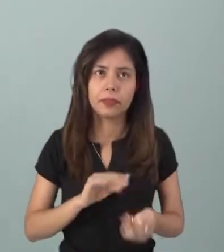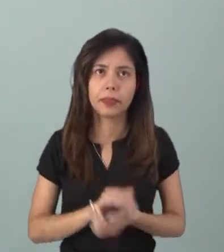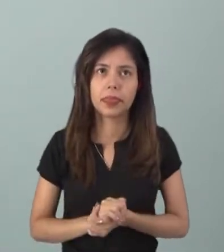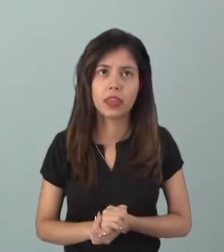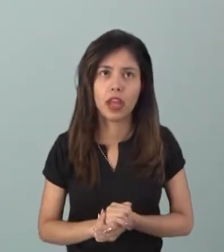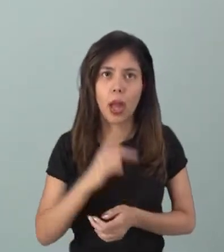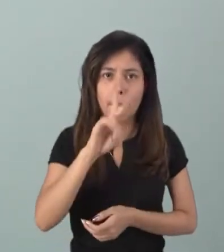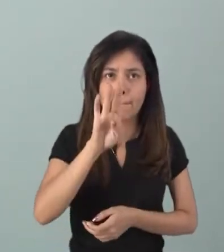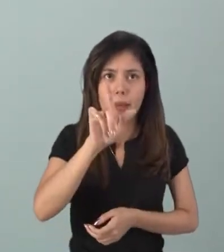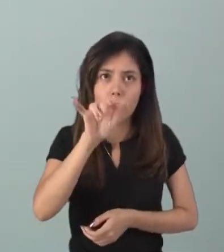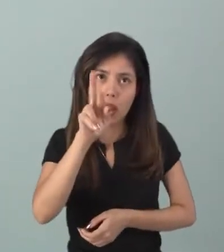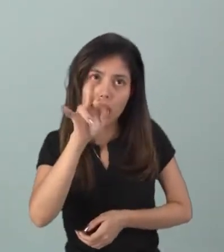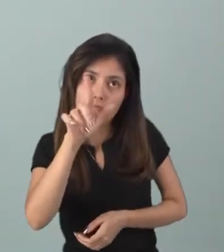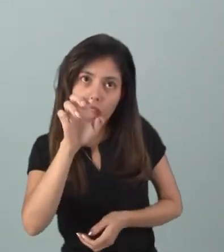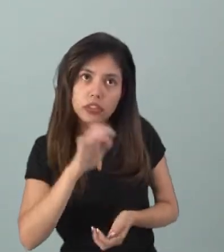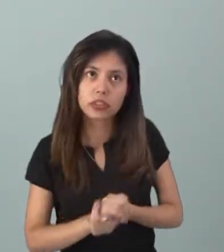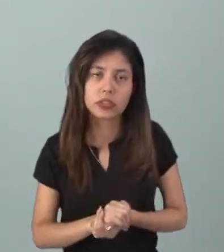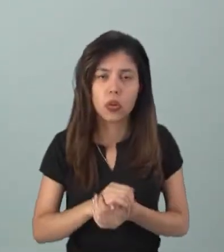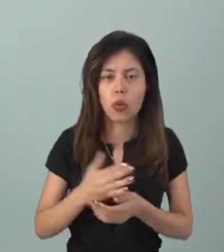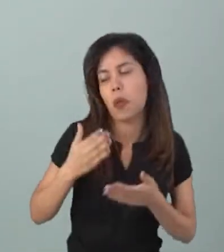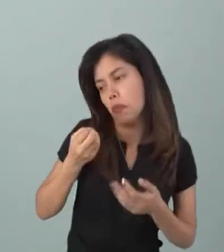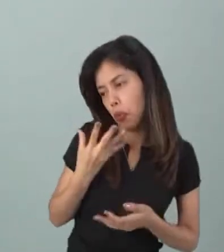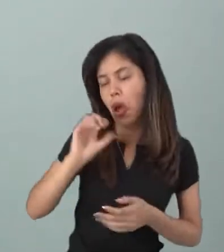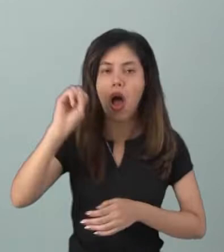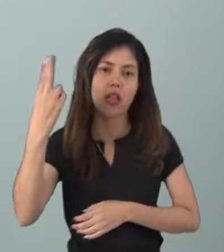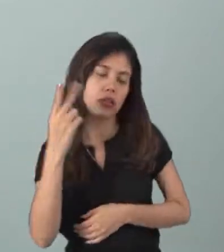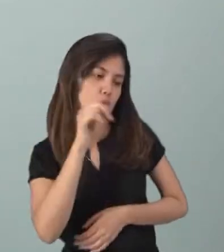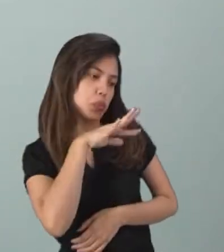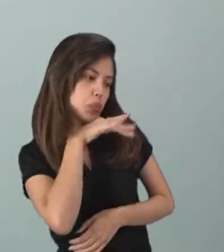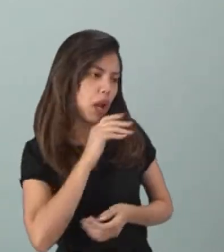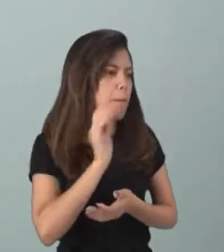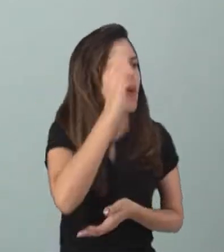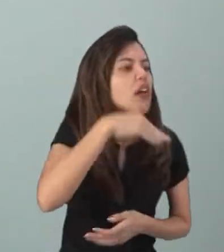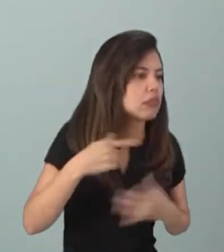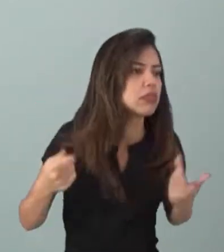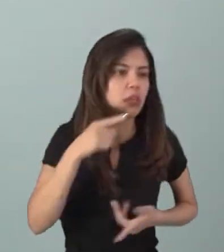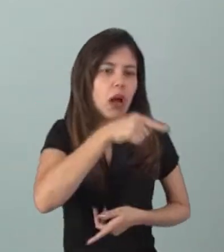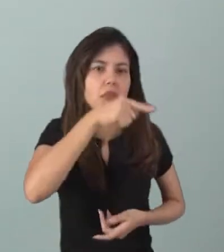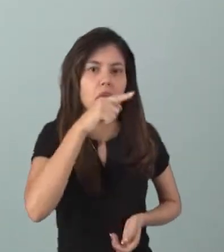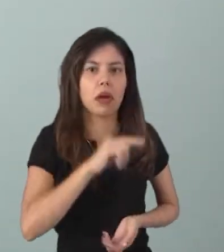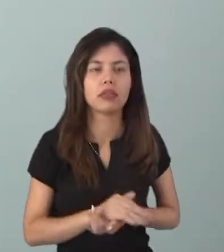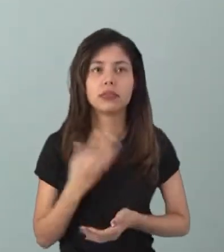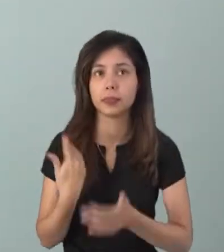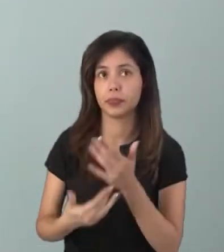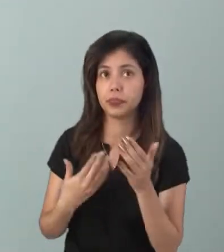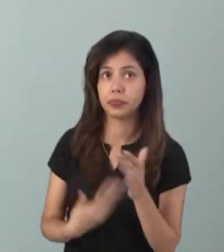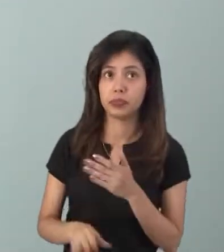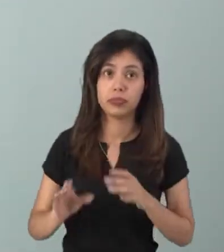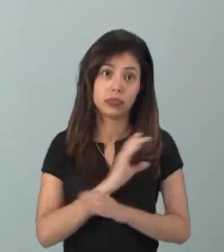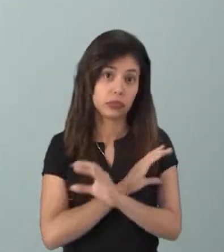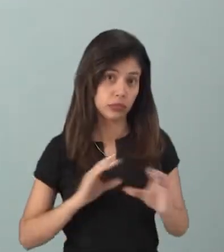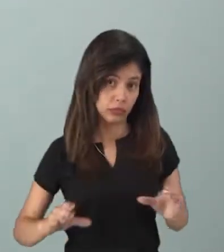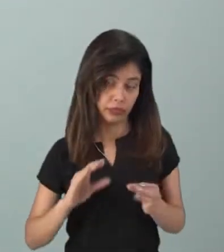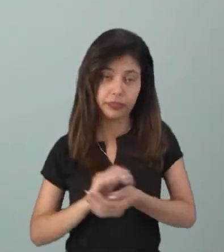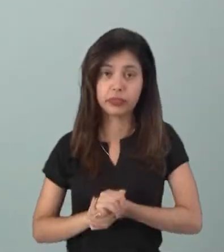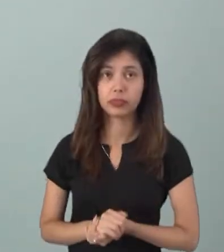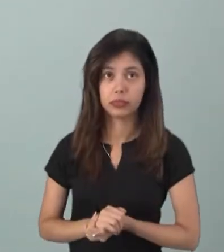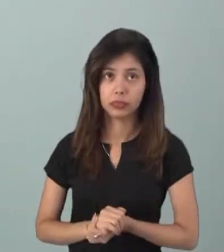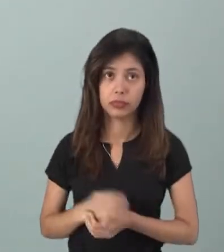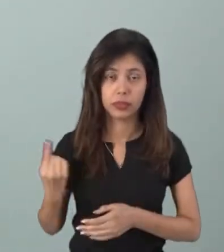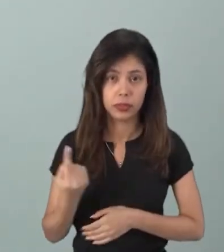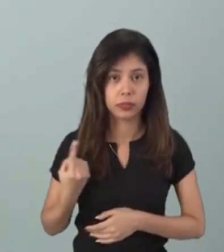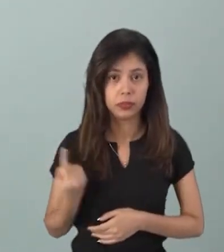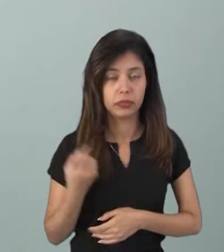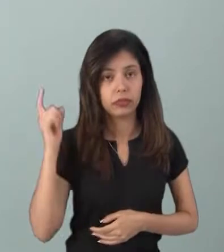certa bipolaridade, né? Uma hora ela vai estar bem, outra hora ela vai estar te tratando mal. Ela vai ter perda de autoconfiança, isolamento